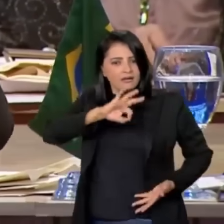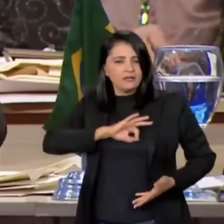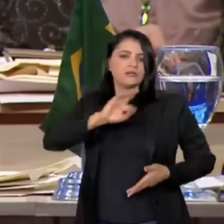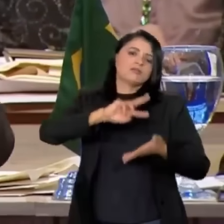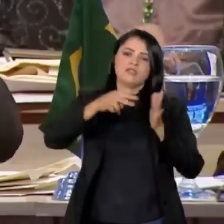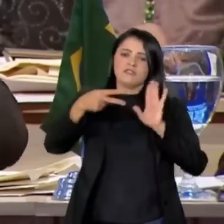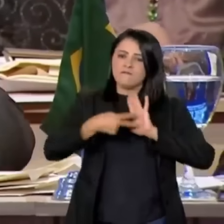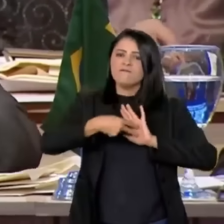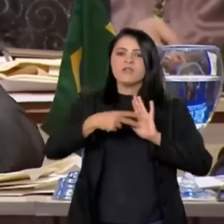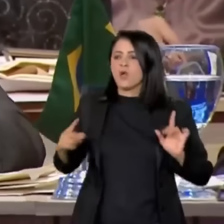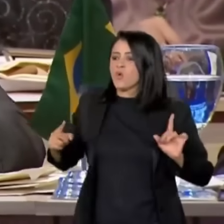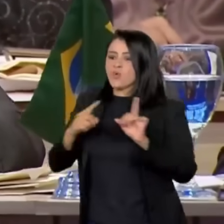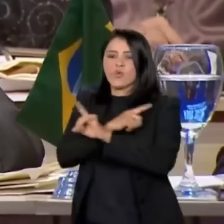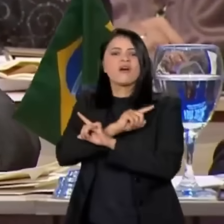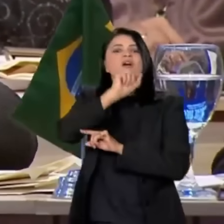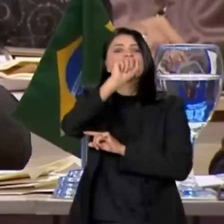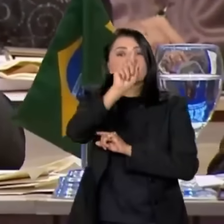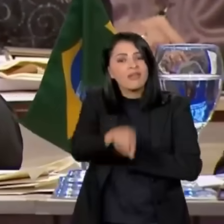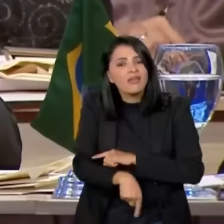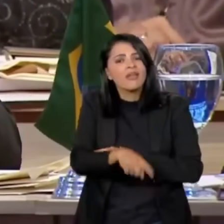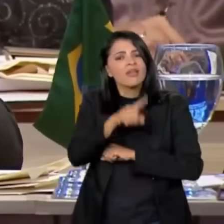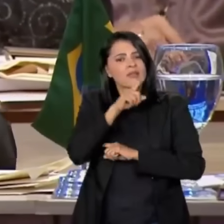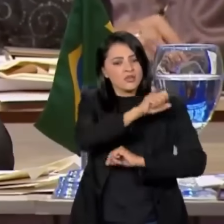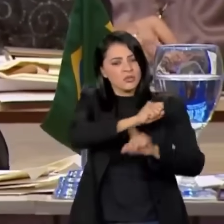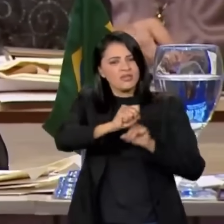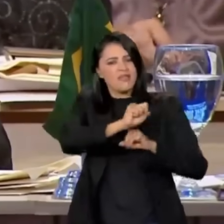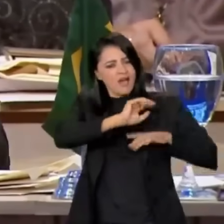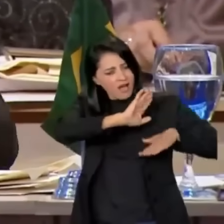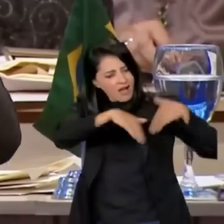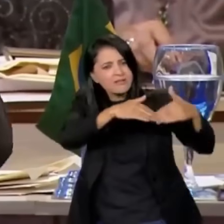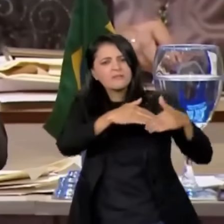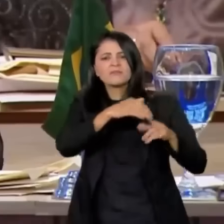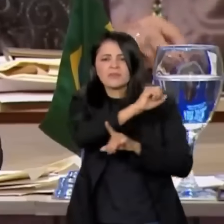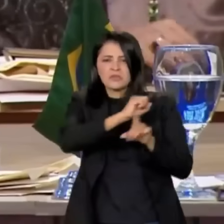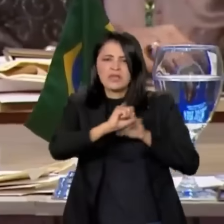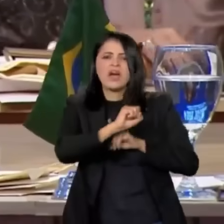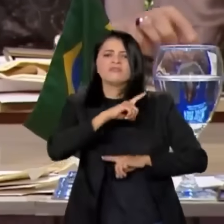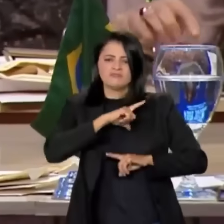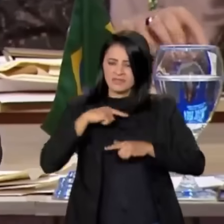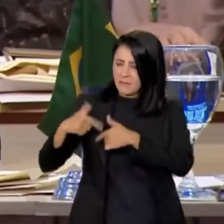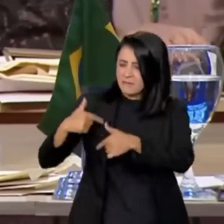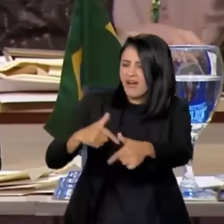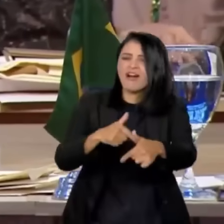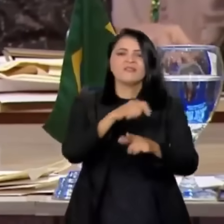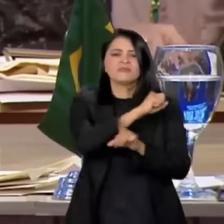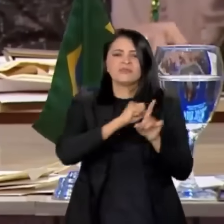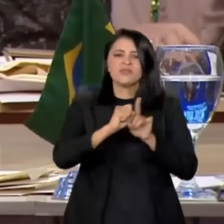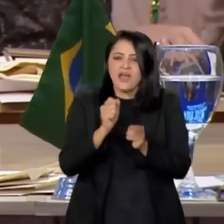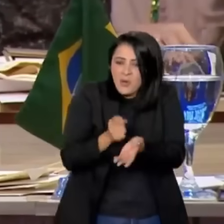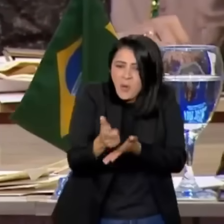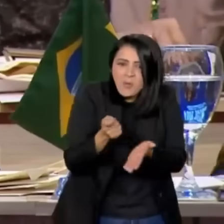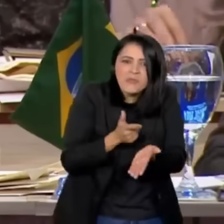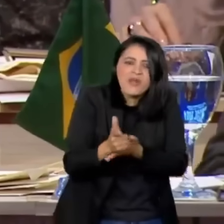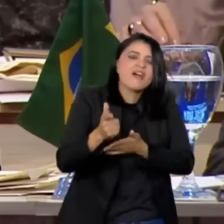significa exatamente o contrário. Significa sociedade próspera, sociedade com emprego, sociedade consumindo